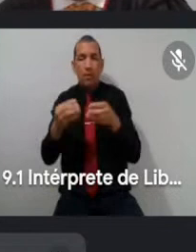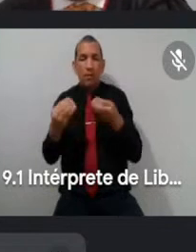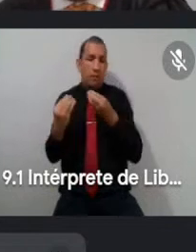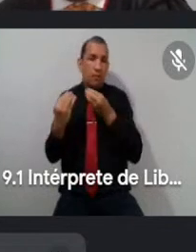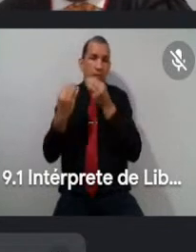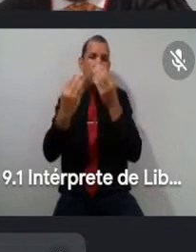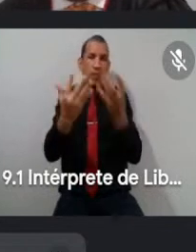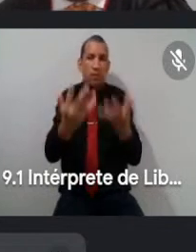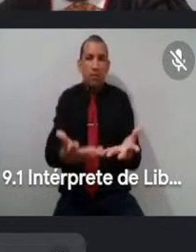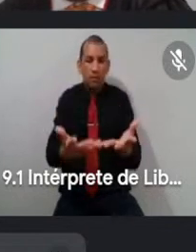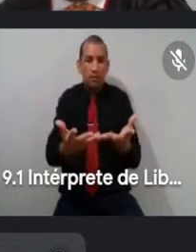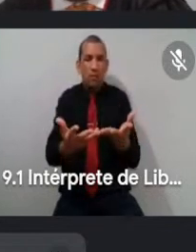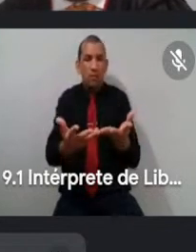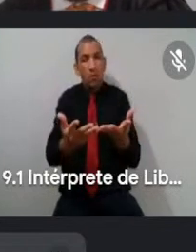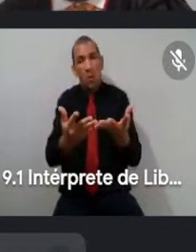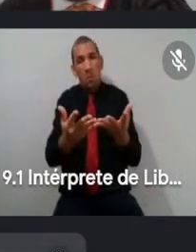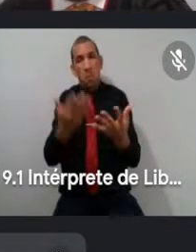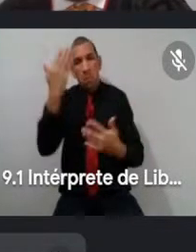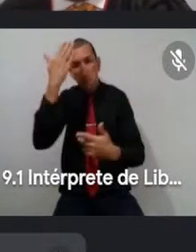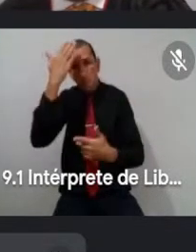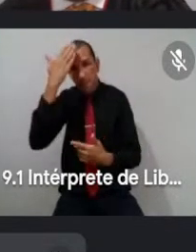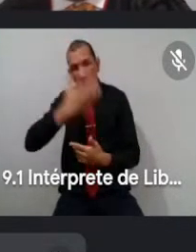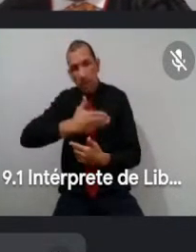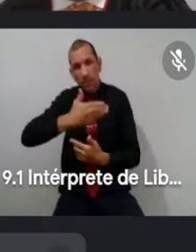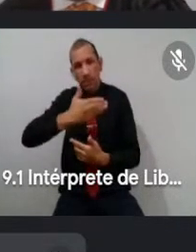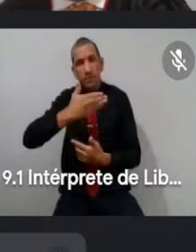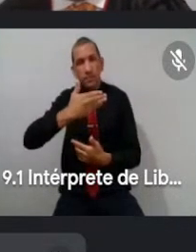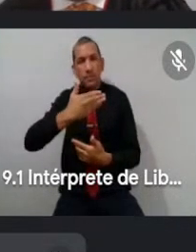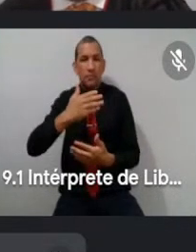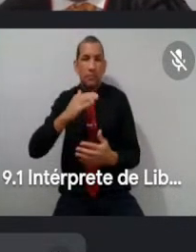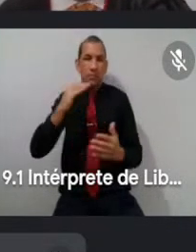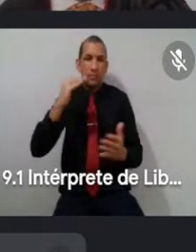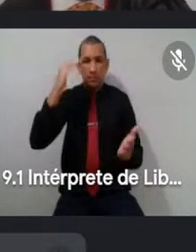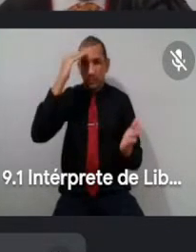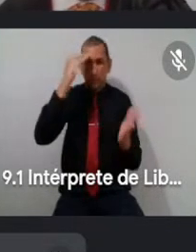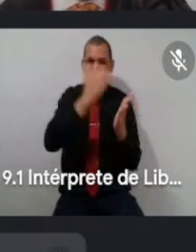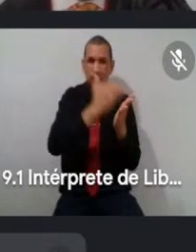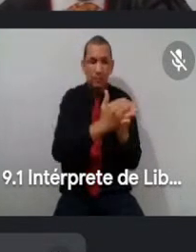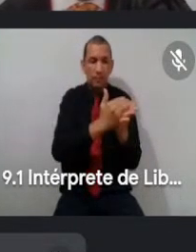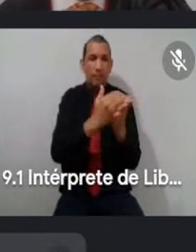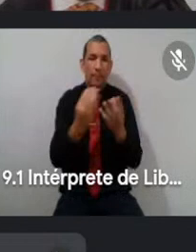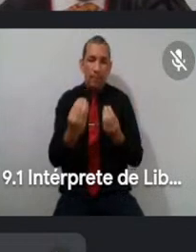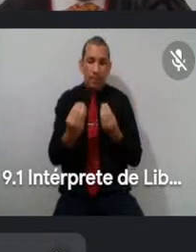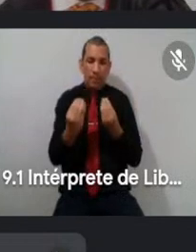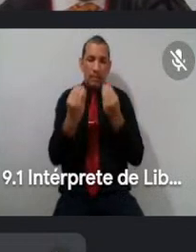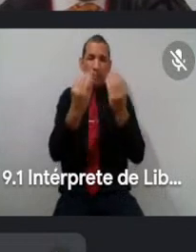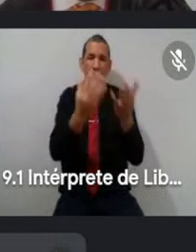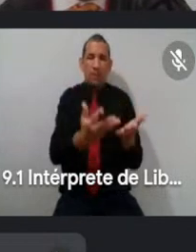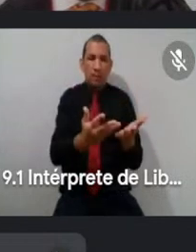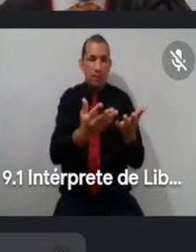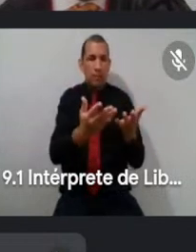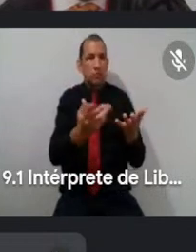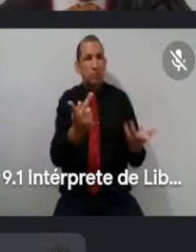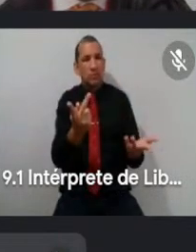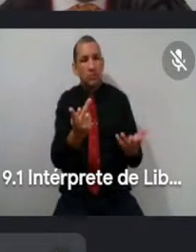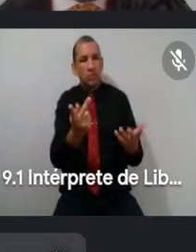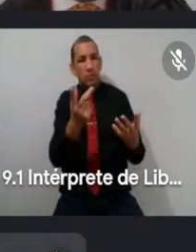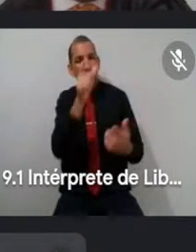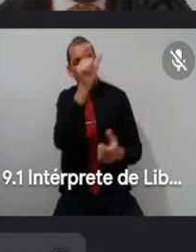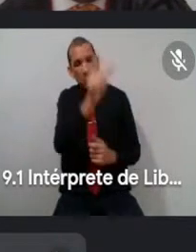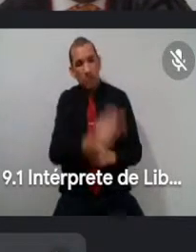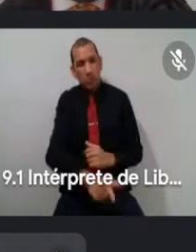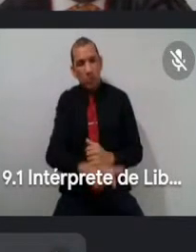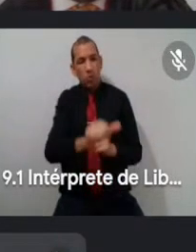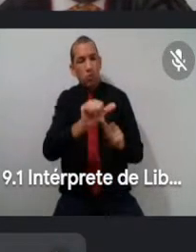oferecerão o melhor Prometeram e cumpriram a entrega de vantagem indevida a um